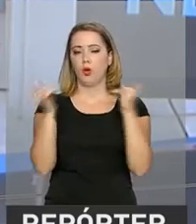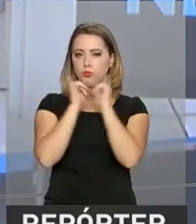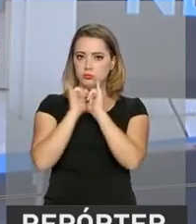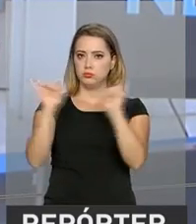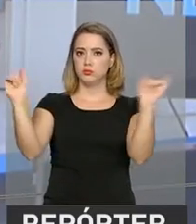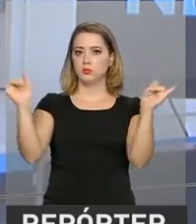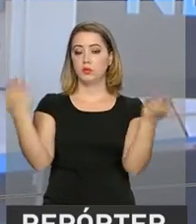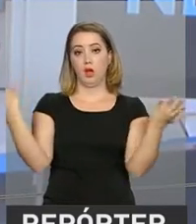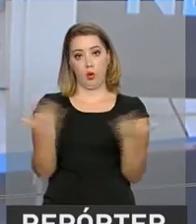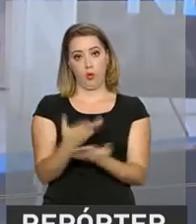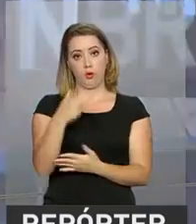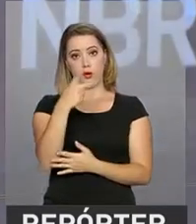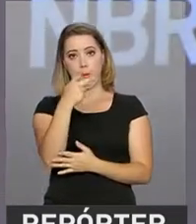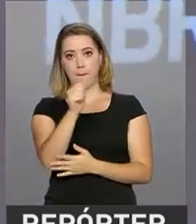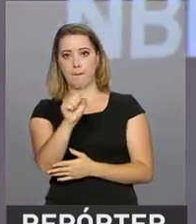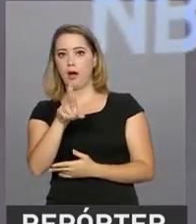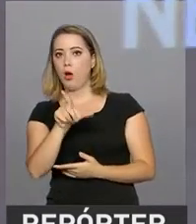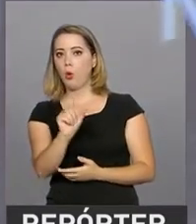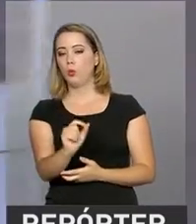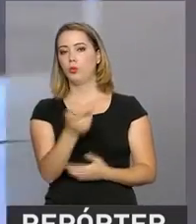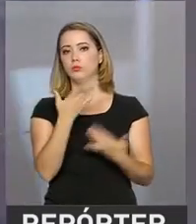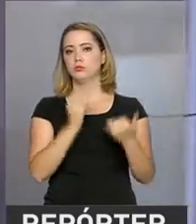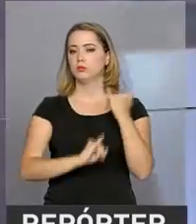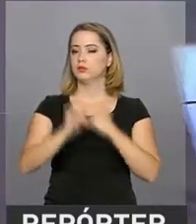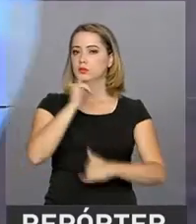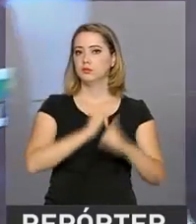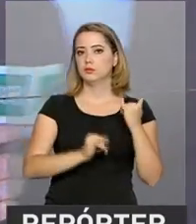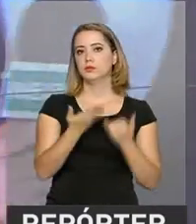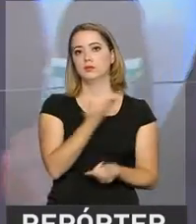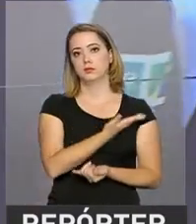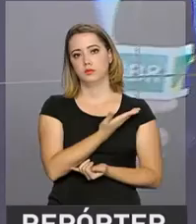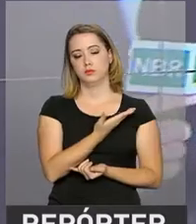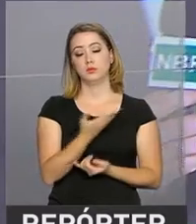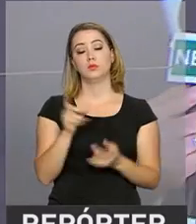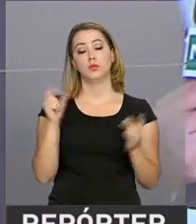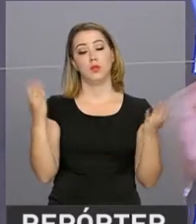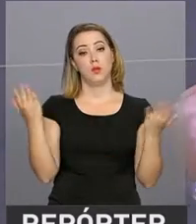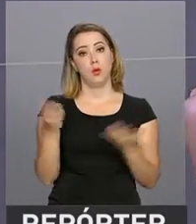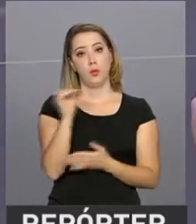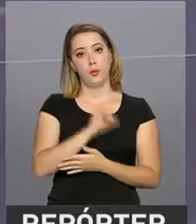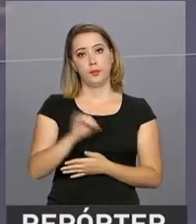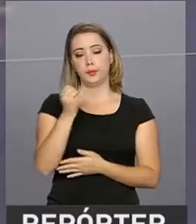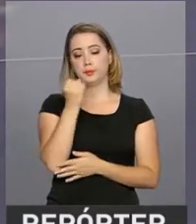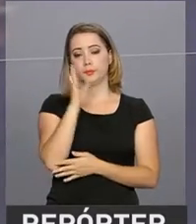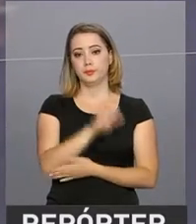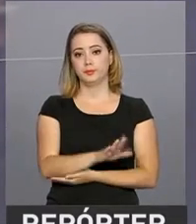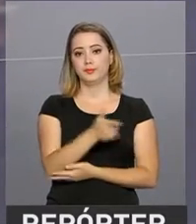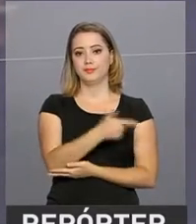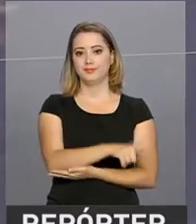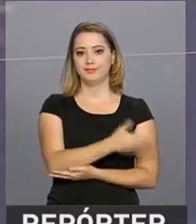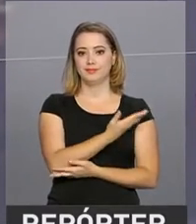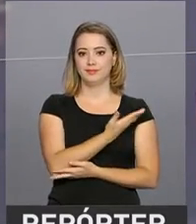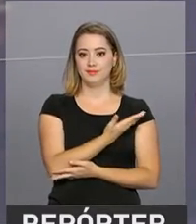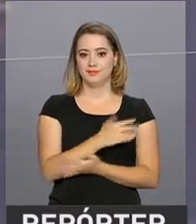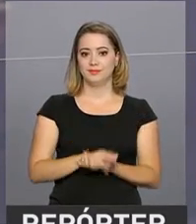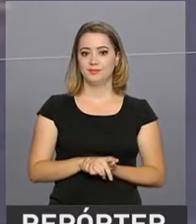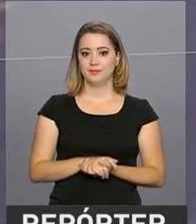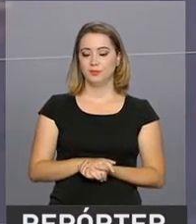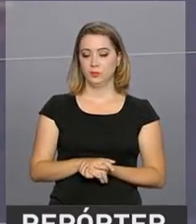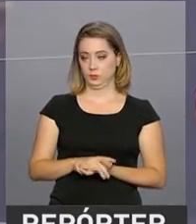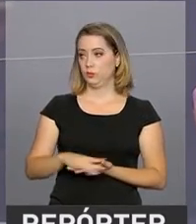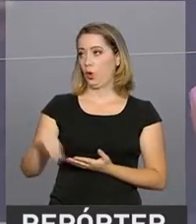há pouco ao vivo o repórter paulo la sálvia tem as informações para a gente ou paulo boa tarde mais uma vez o